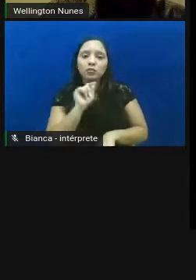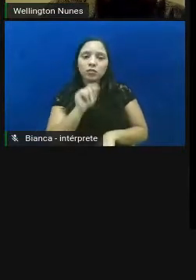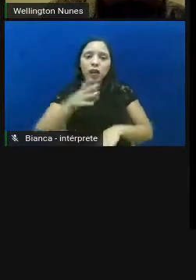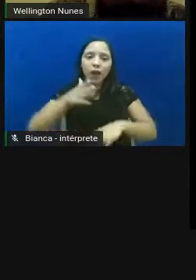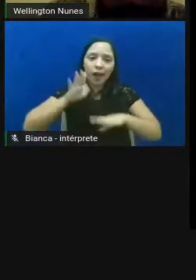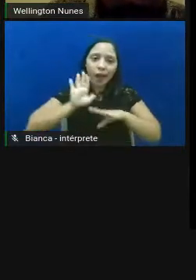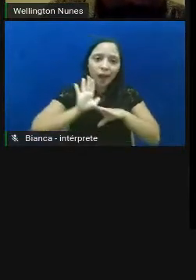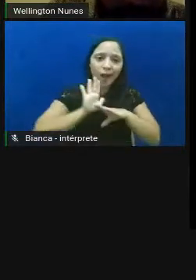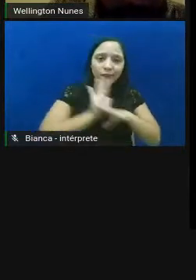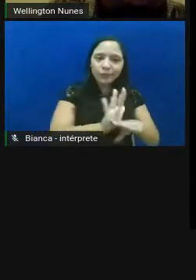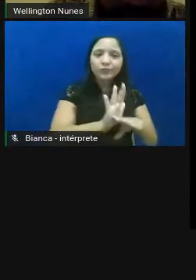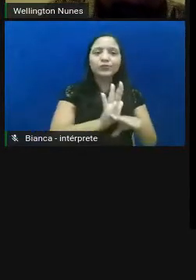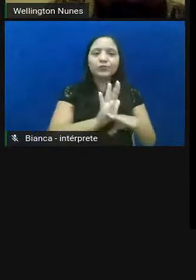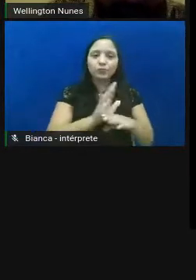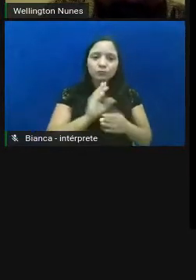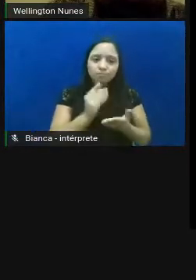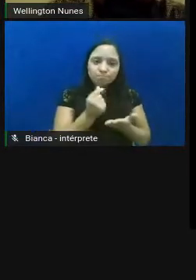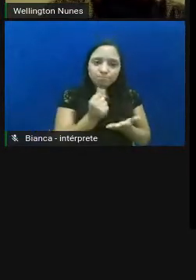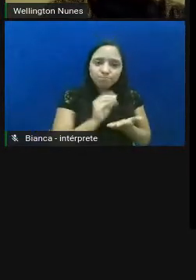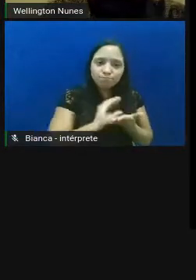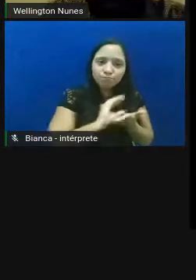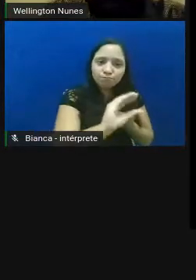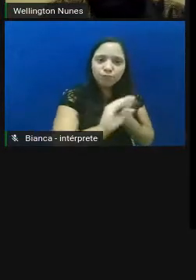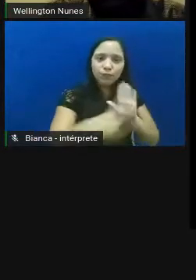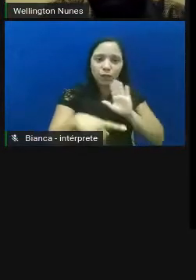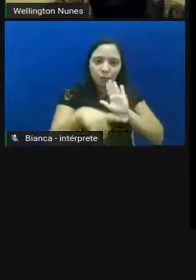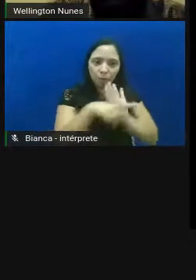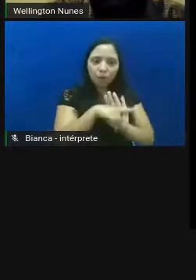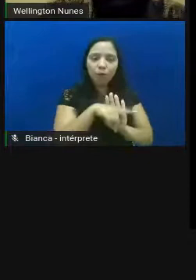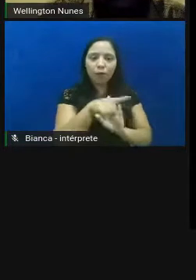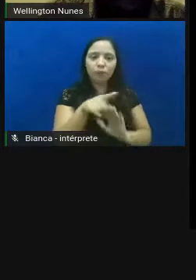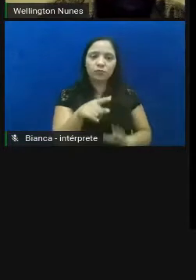aí está na parte laranja.